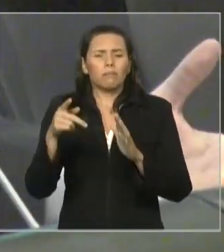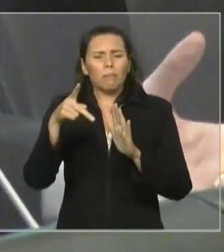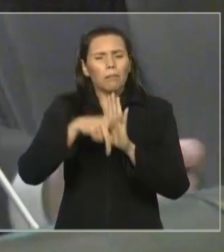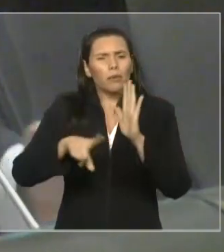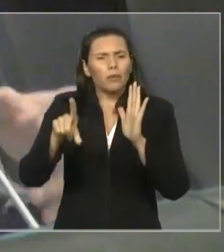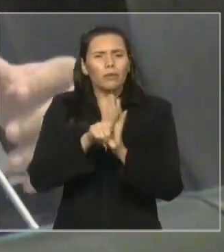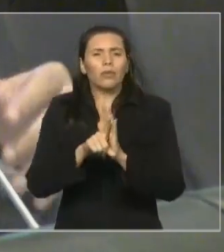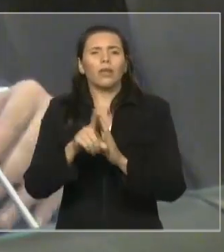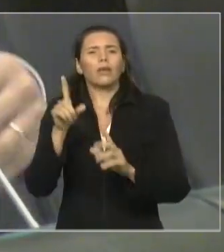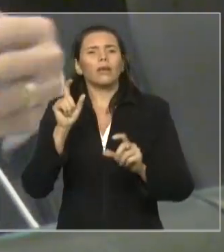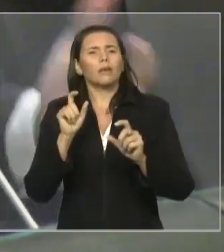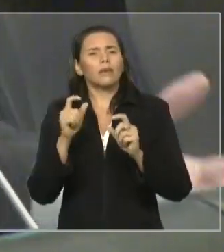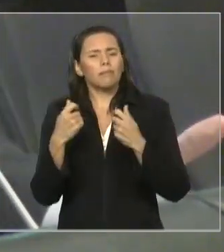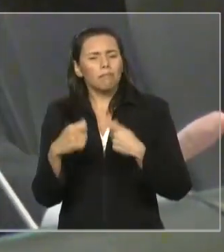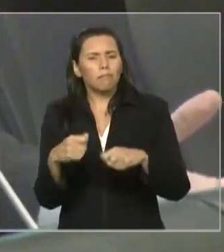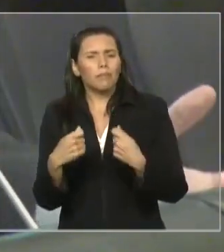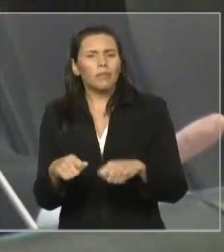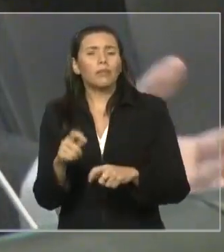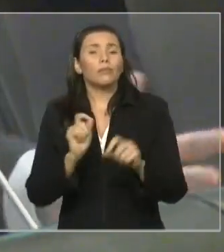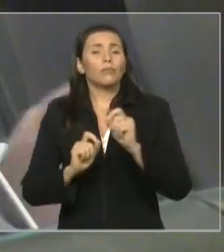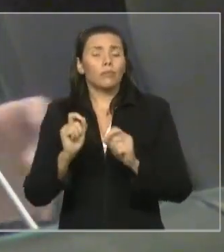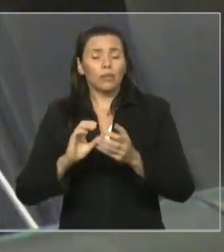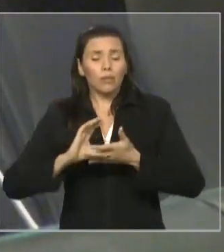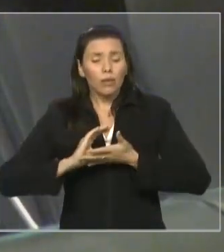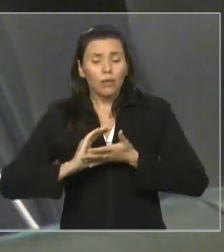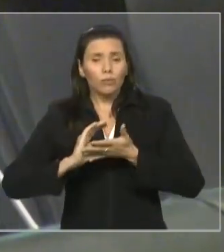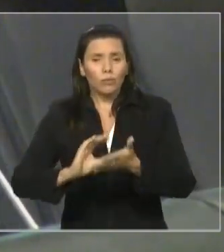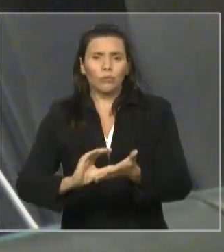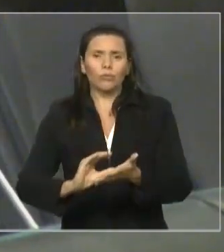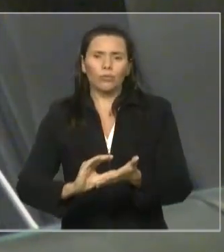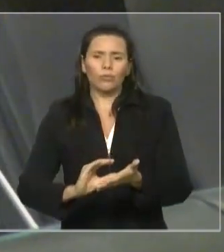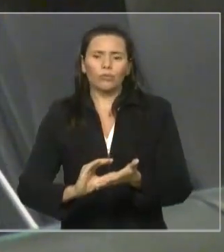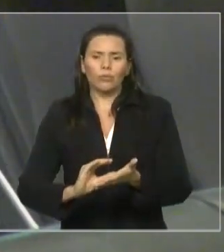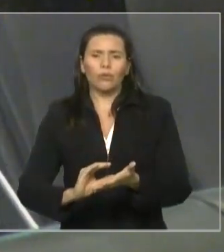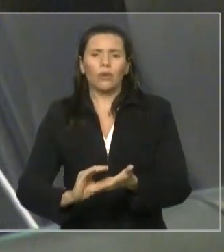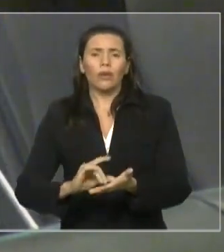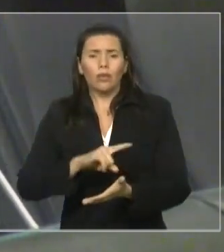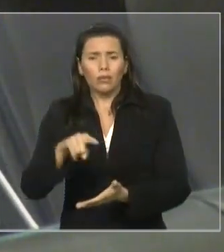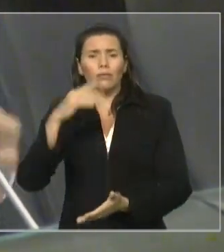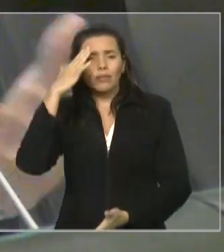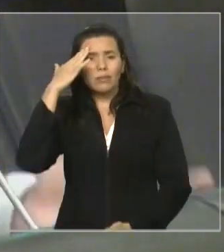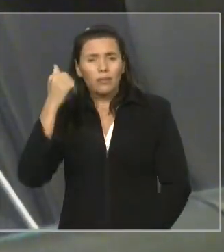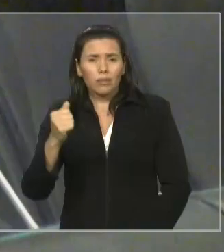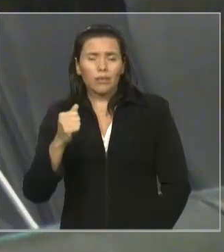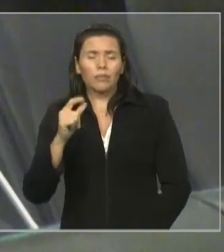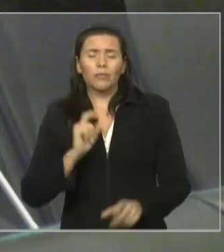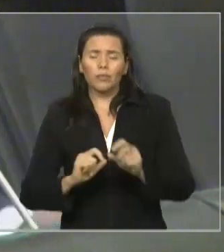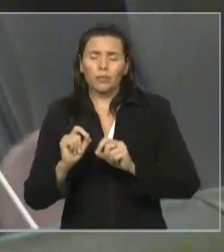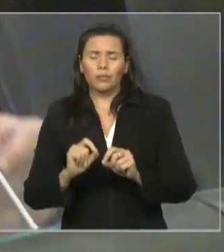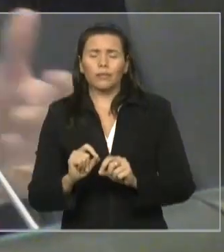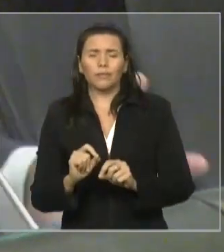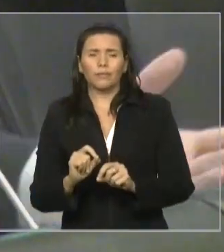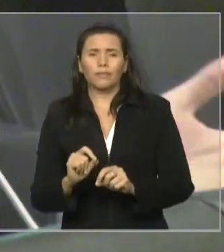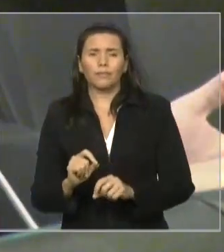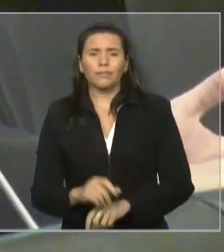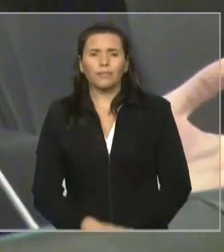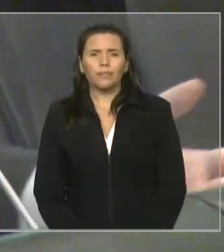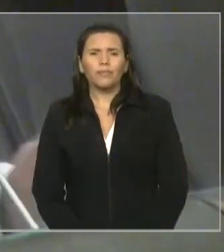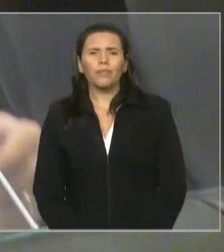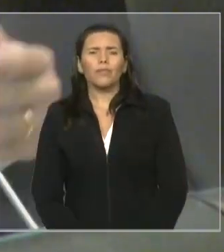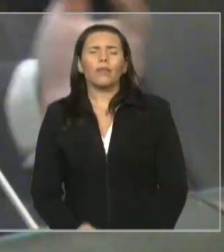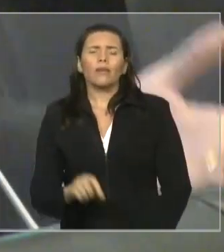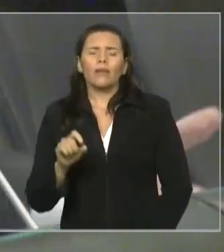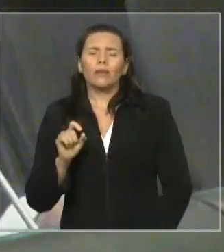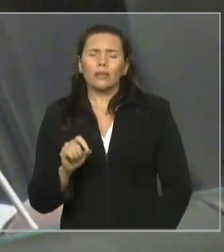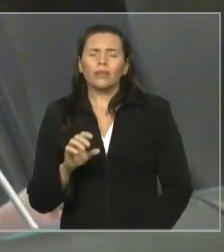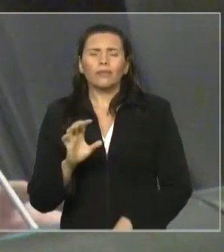preservação de direitos animais, quando muitas vezes a gente ainda tem um Estado que não, vidas humanas ainda não são preservadas, né? A gente